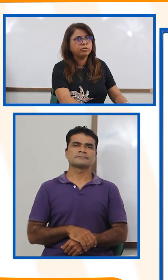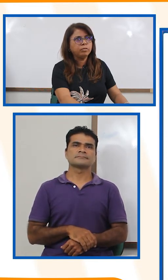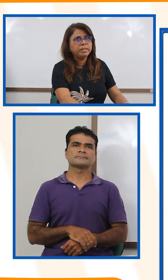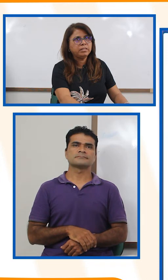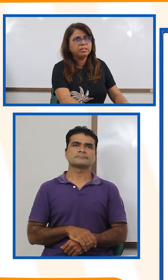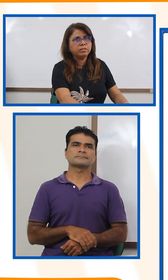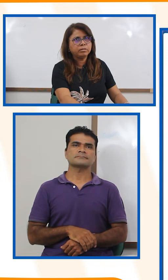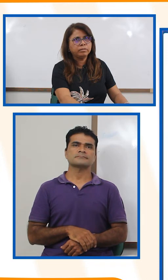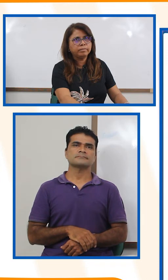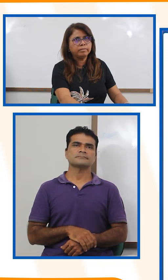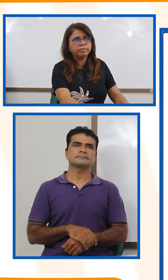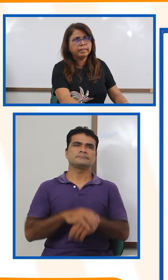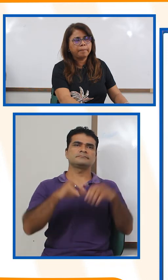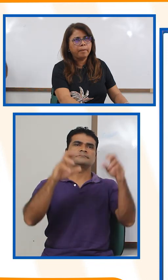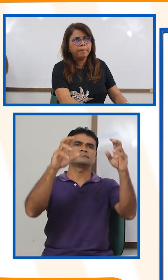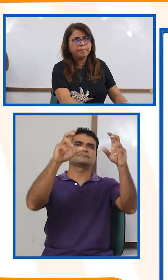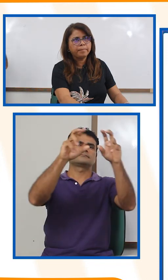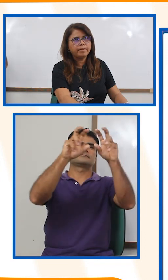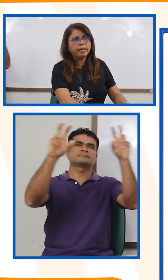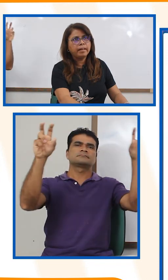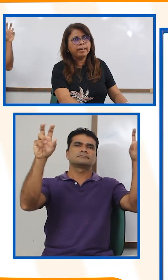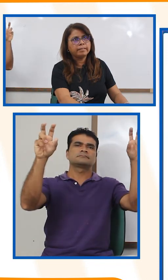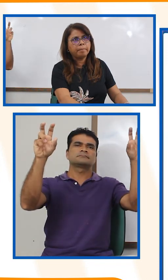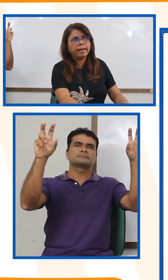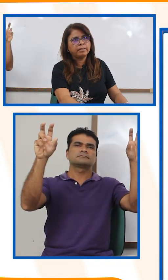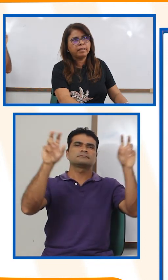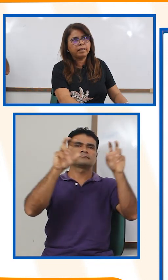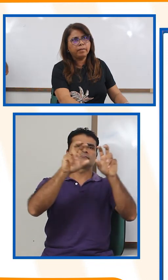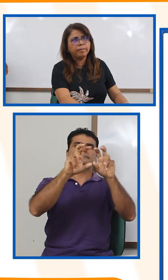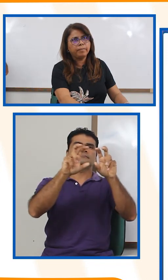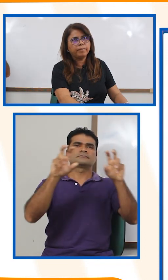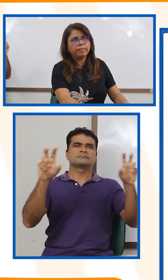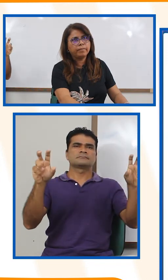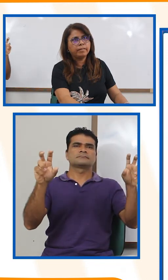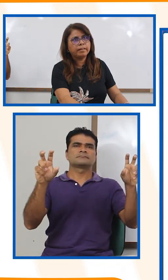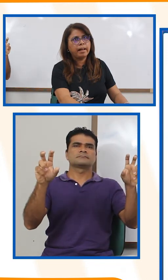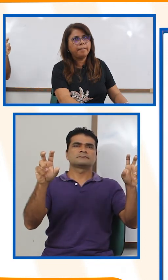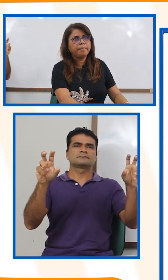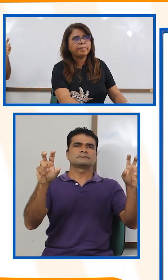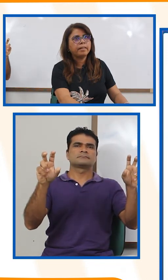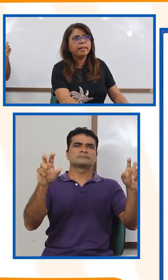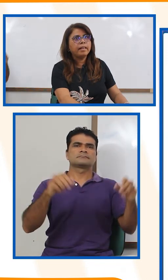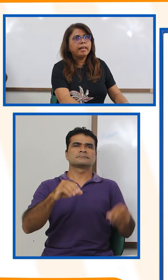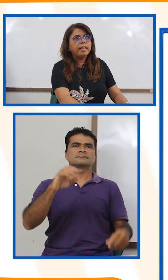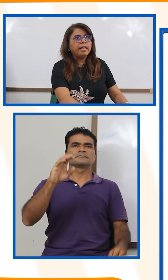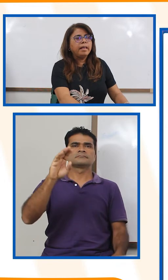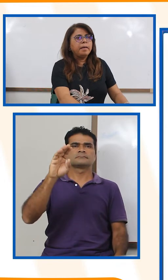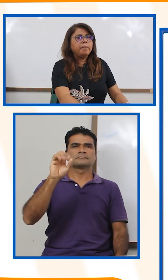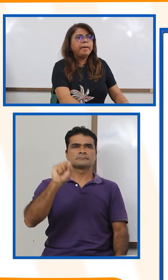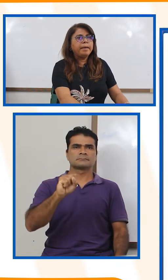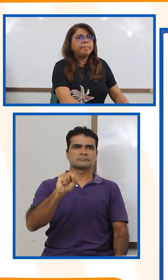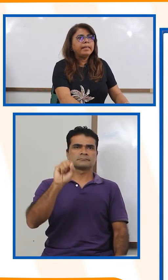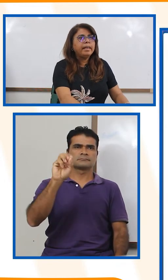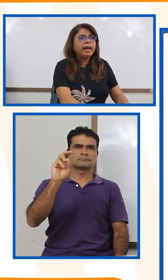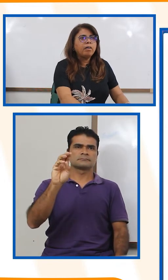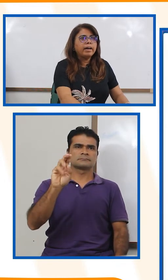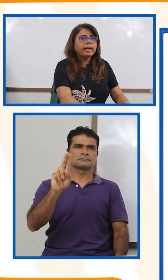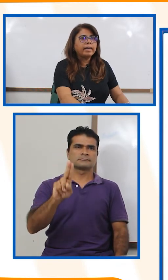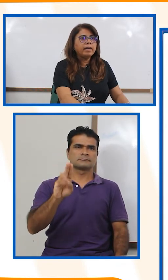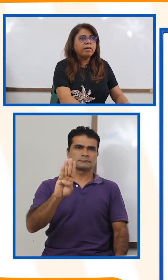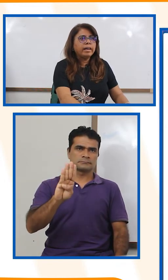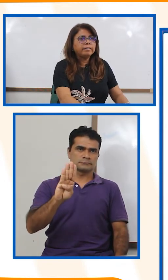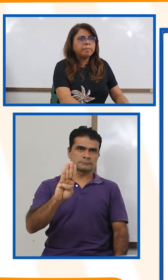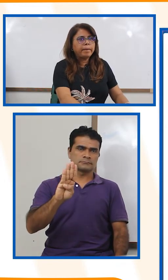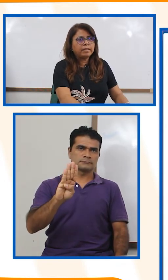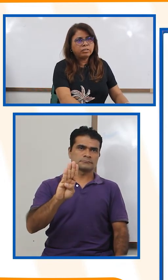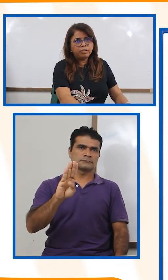o subtítulo, tá bom? Essa parte aqui, ó, tá? Bem, e agora